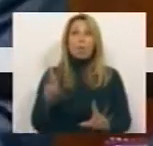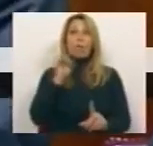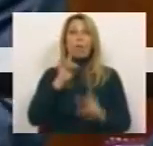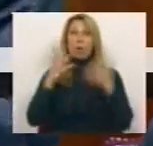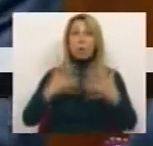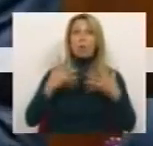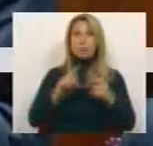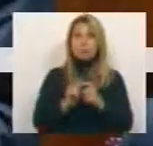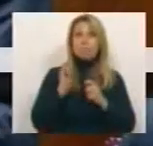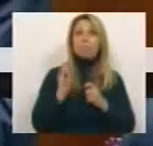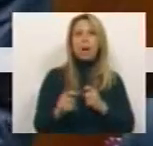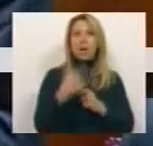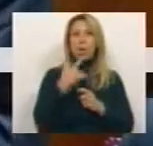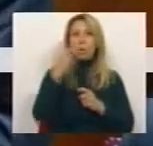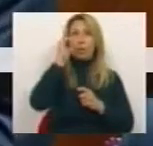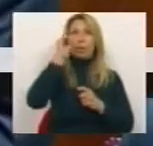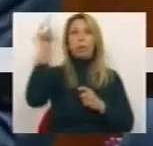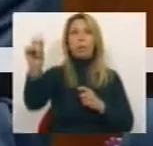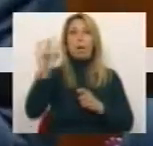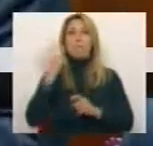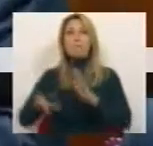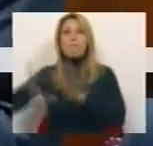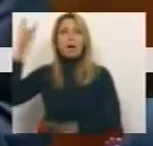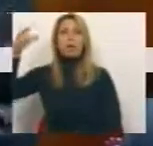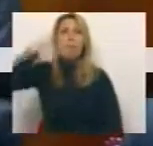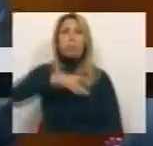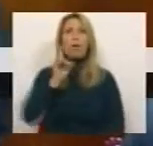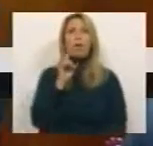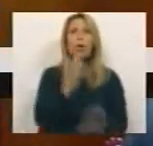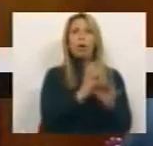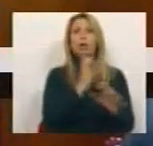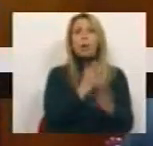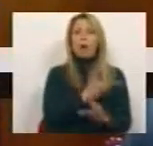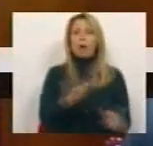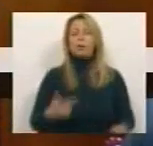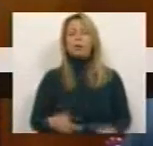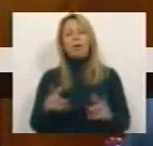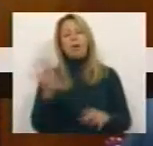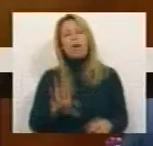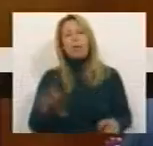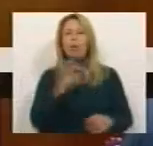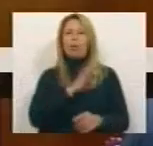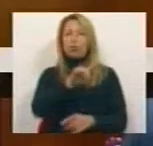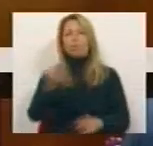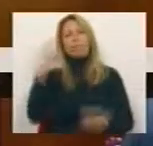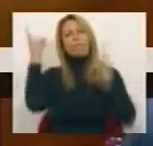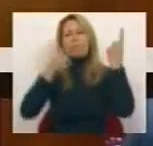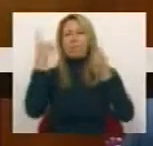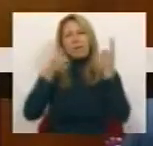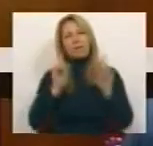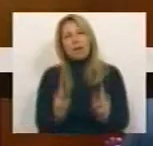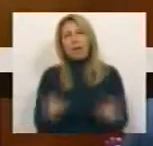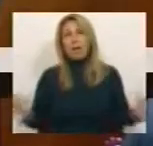pago era muito maior que o valor real dos autocarros. Ou seja, o modelo que os senhores desenharam, não há volta a dar-lhe, é um modelo que, se